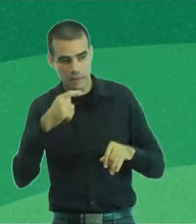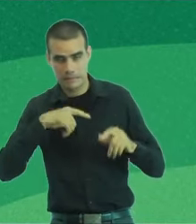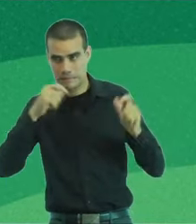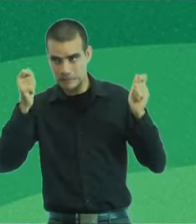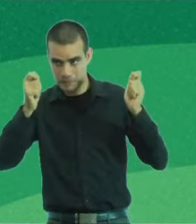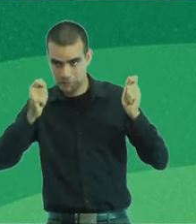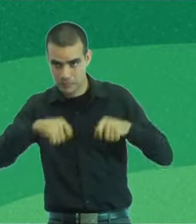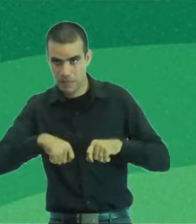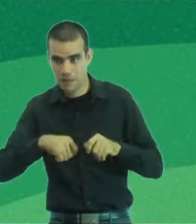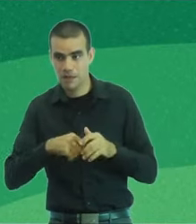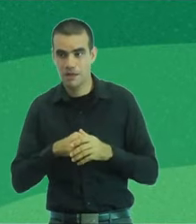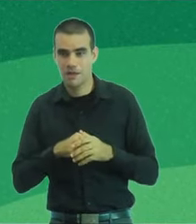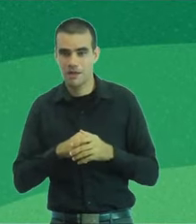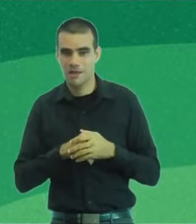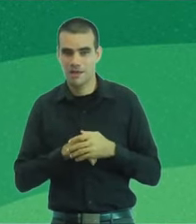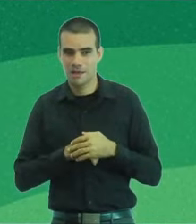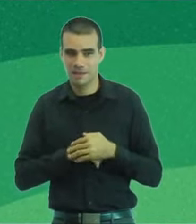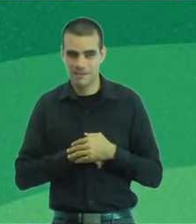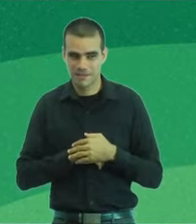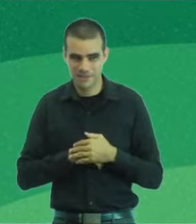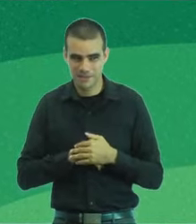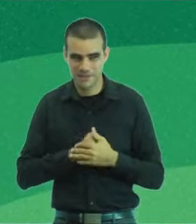te amo também obrigado